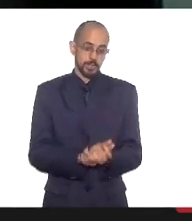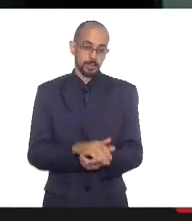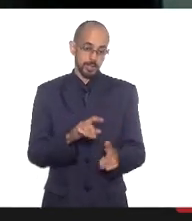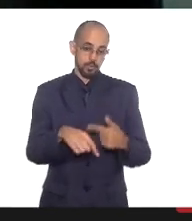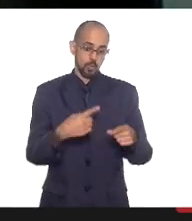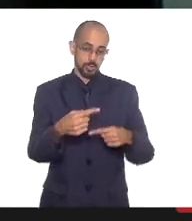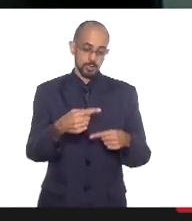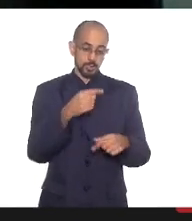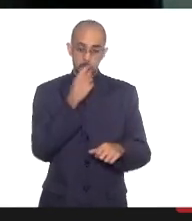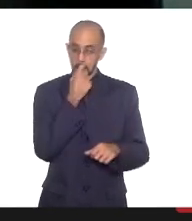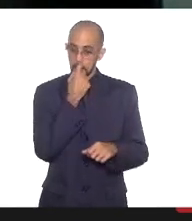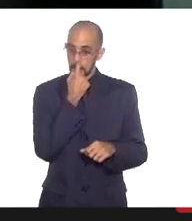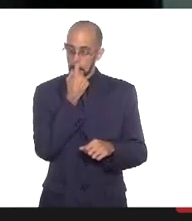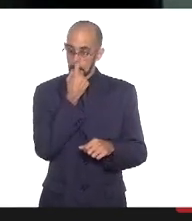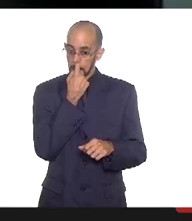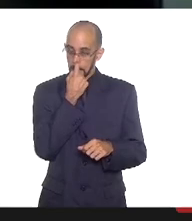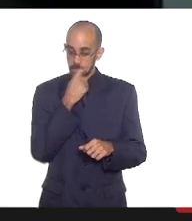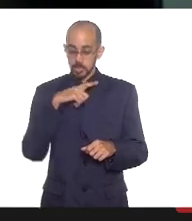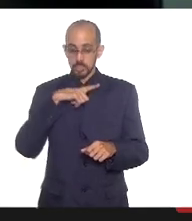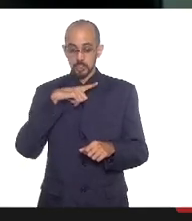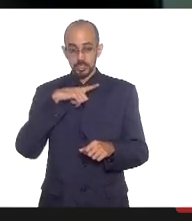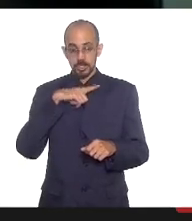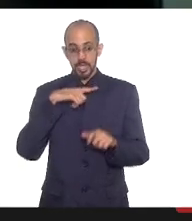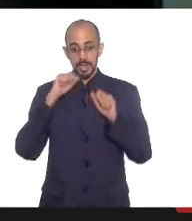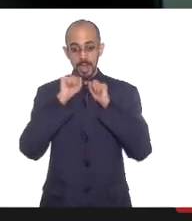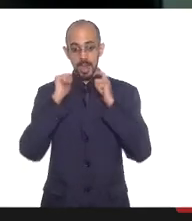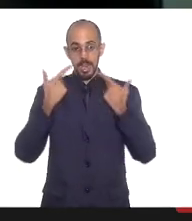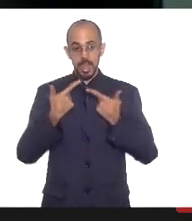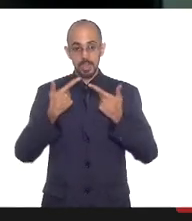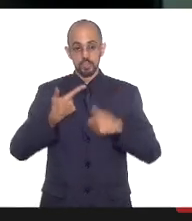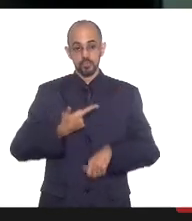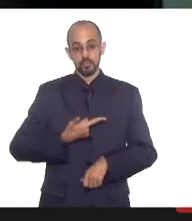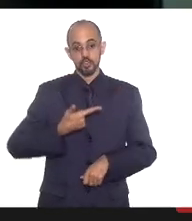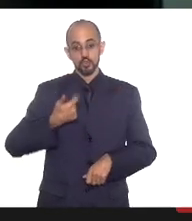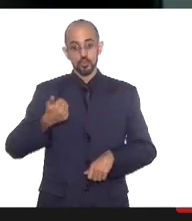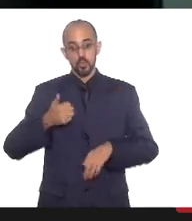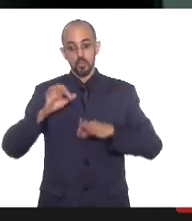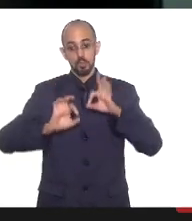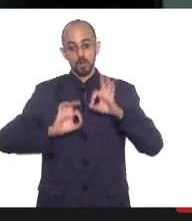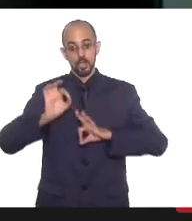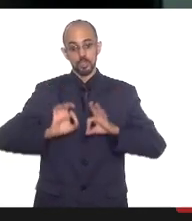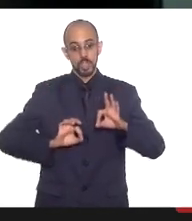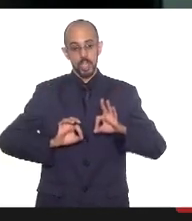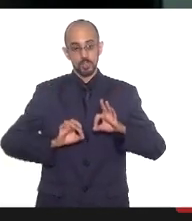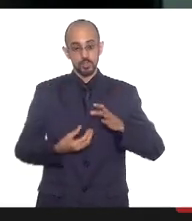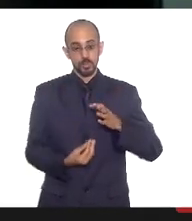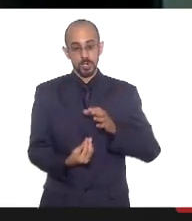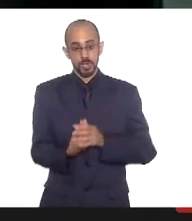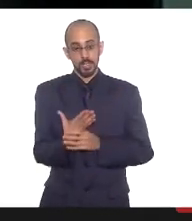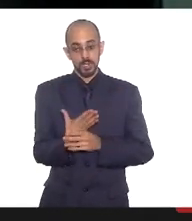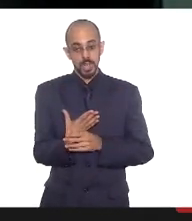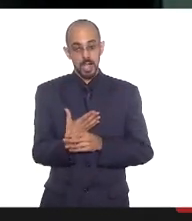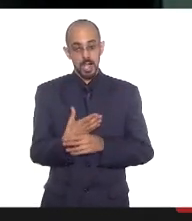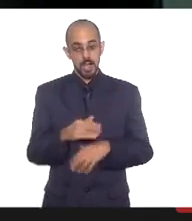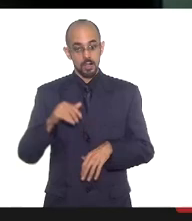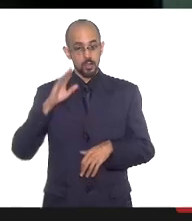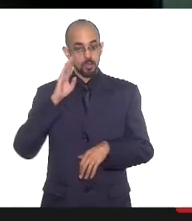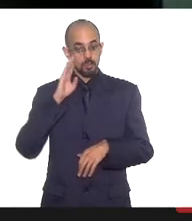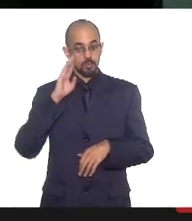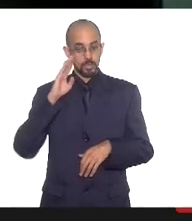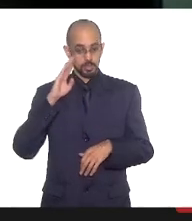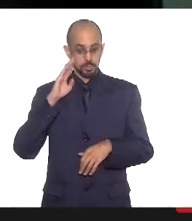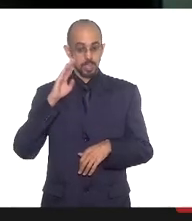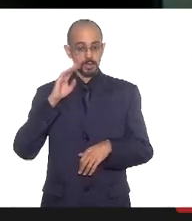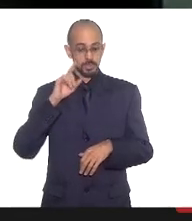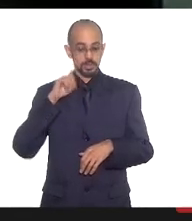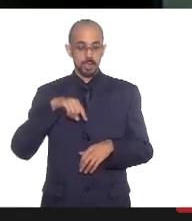estamos em tramitação na alerj 21 projetos de lei que estabelece prioridade então que vamos em